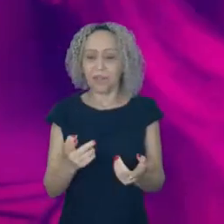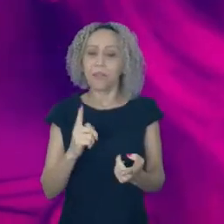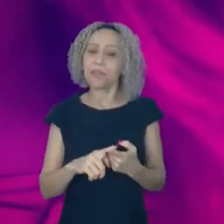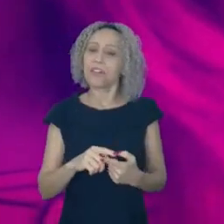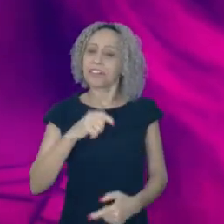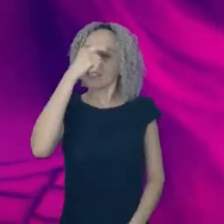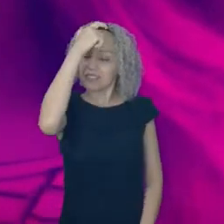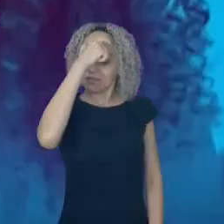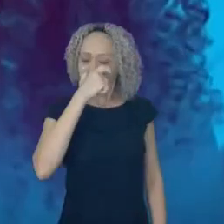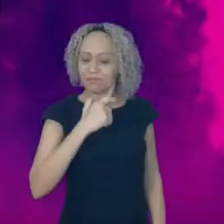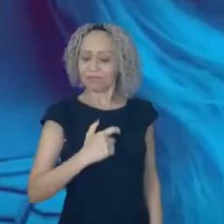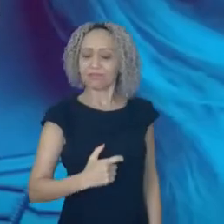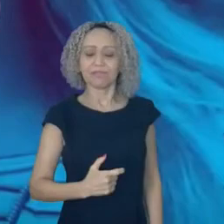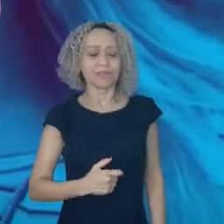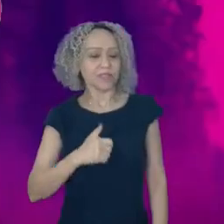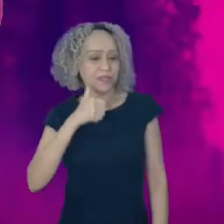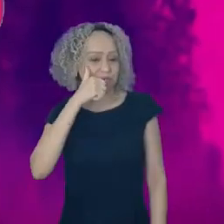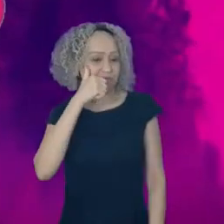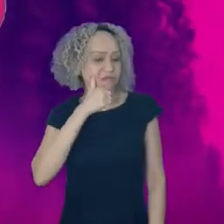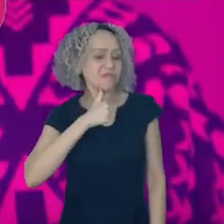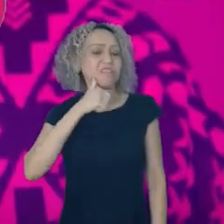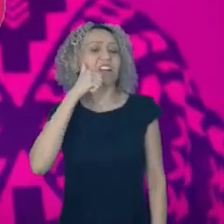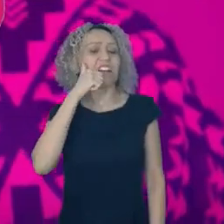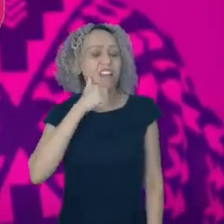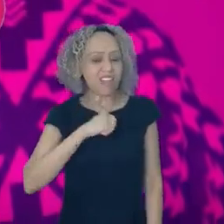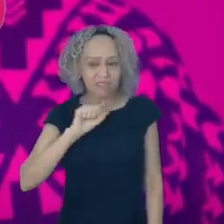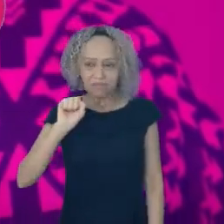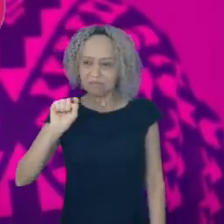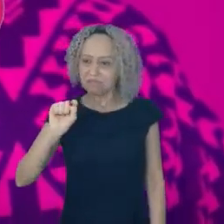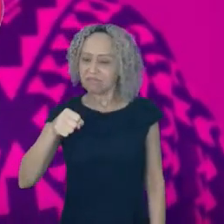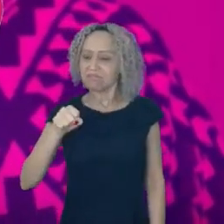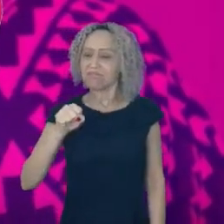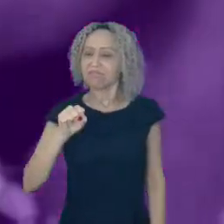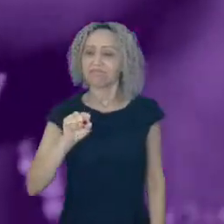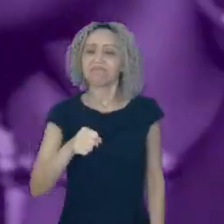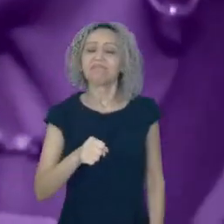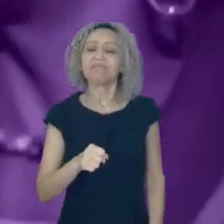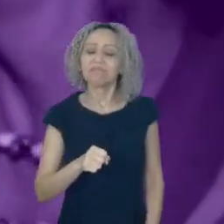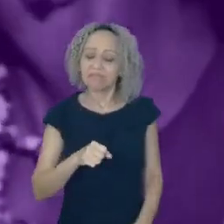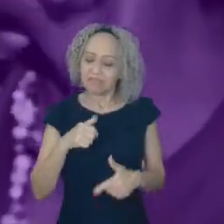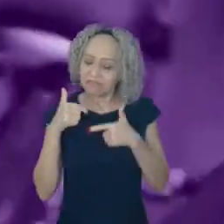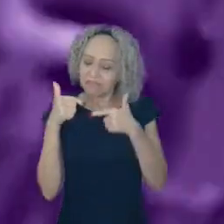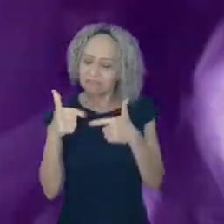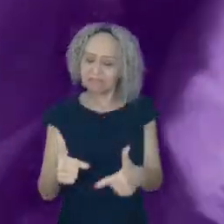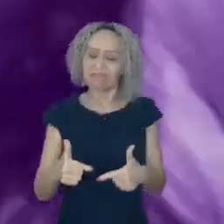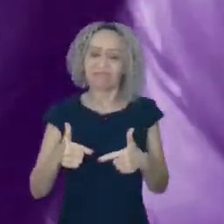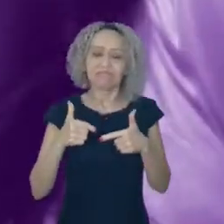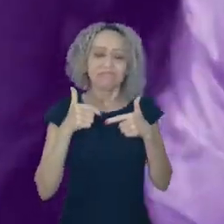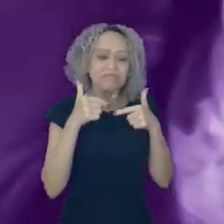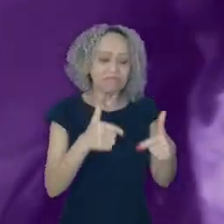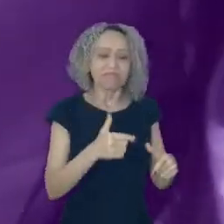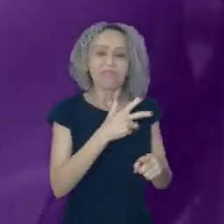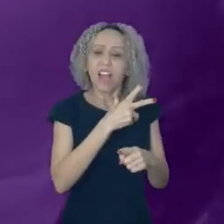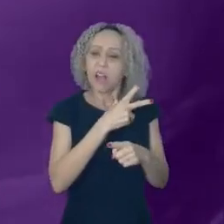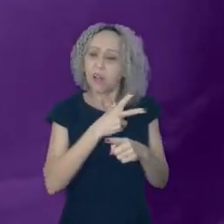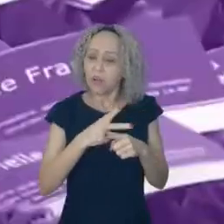Porque eu sou mulher pra fazer